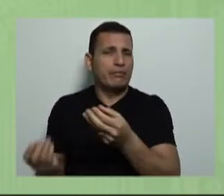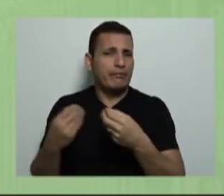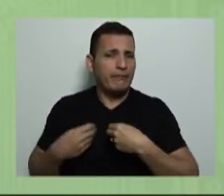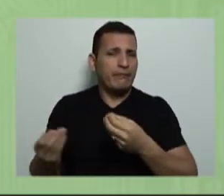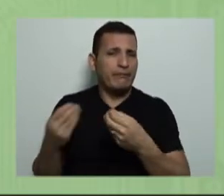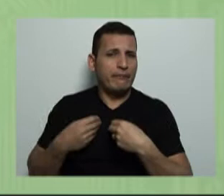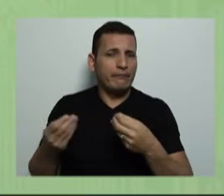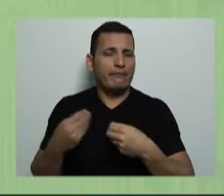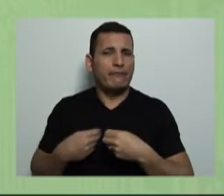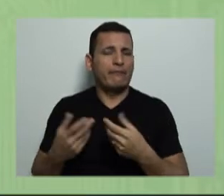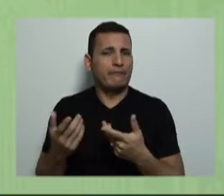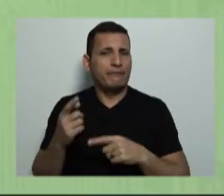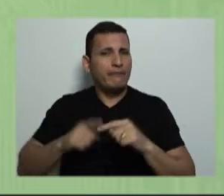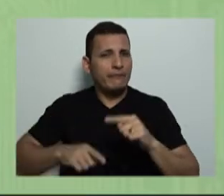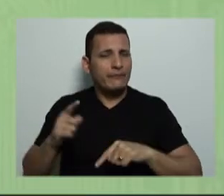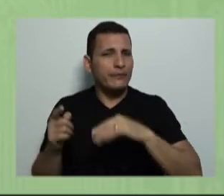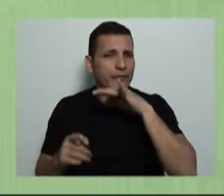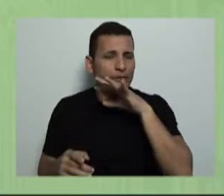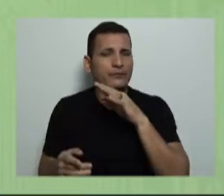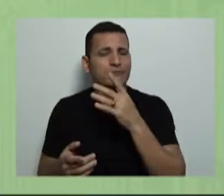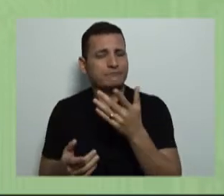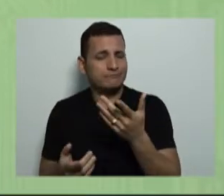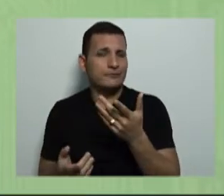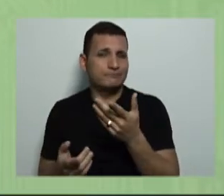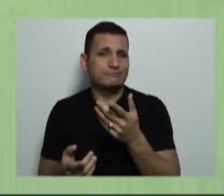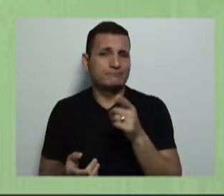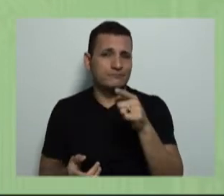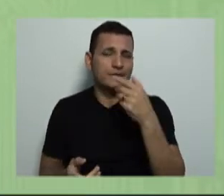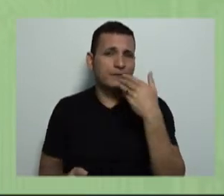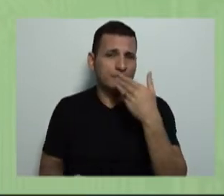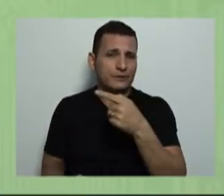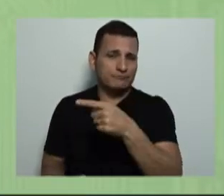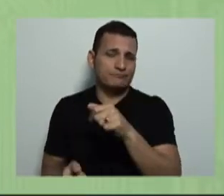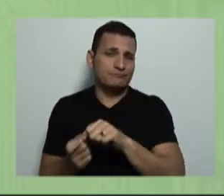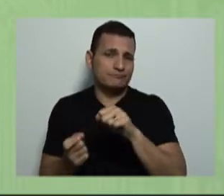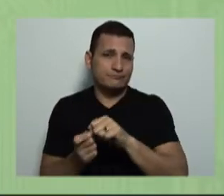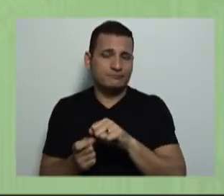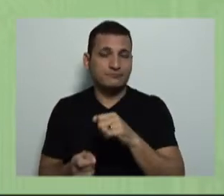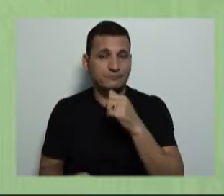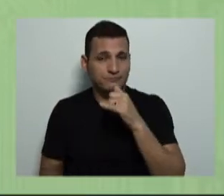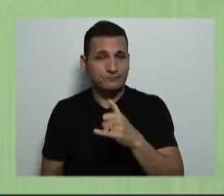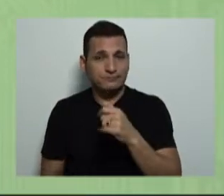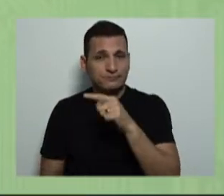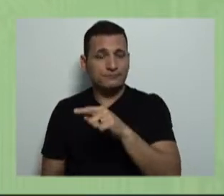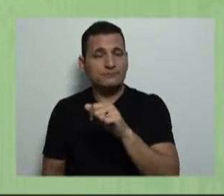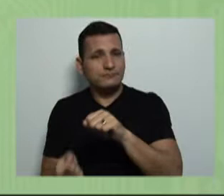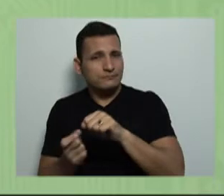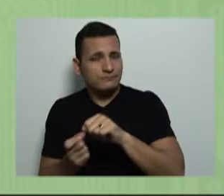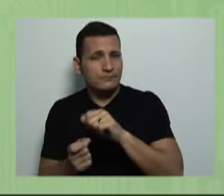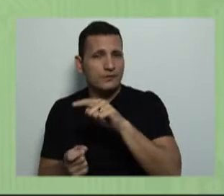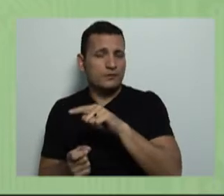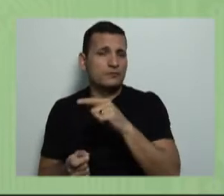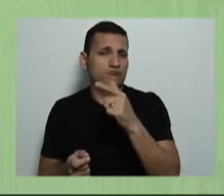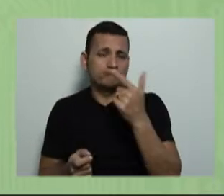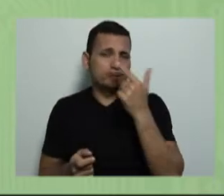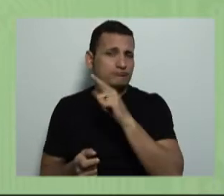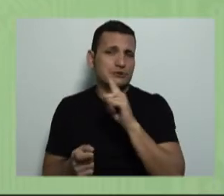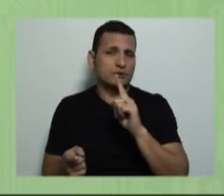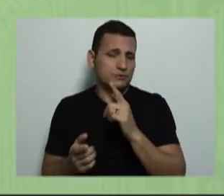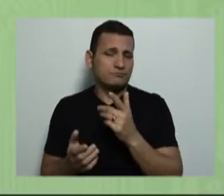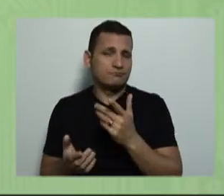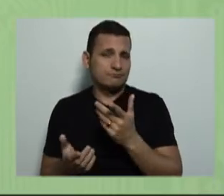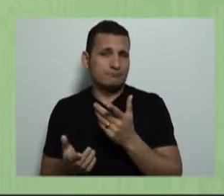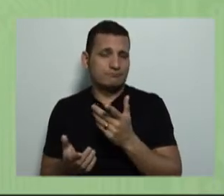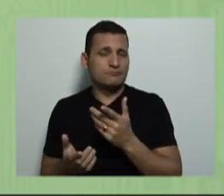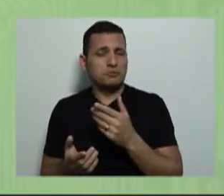sua aprovação. Então, se ele entregar um material ruim, você pede para ele refazer. Se ele refizer e não tiver de acordo, aí